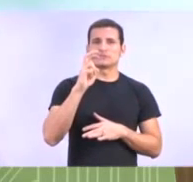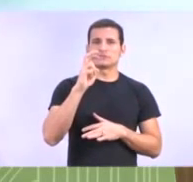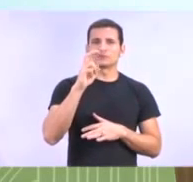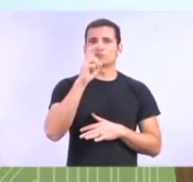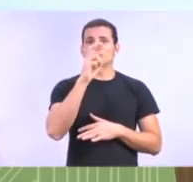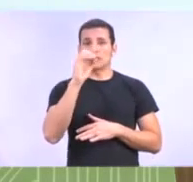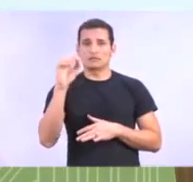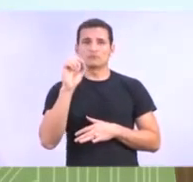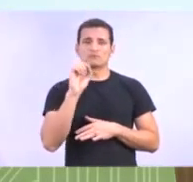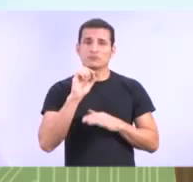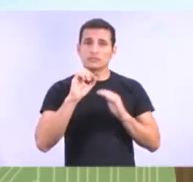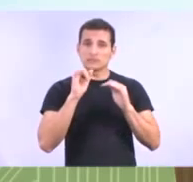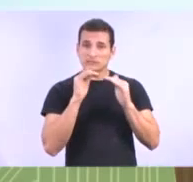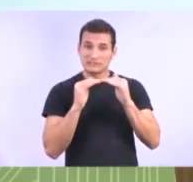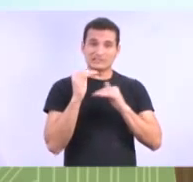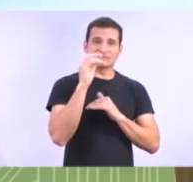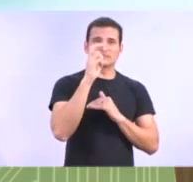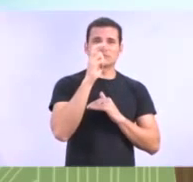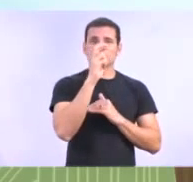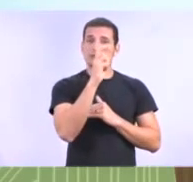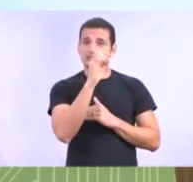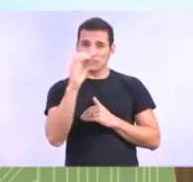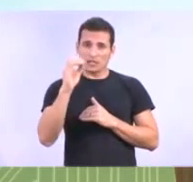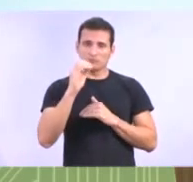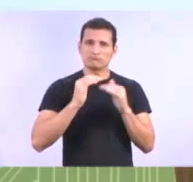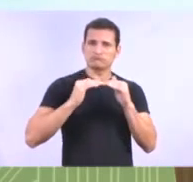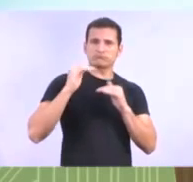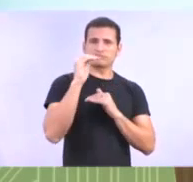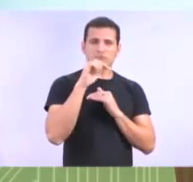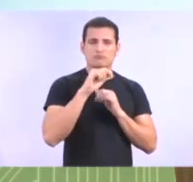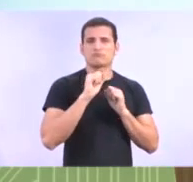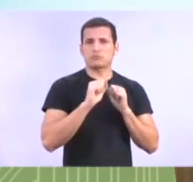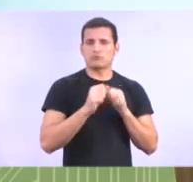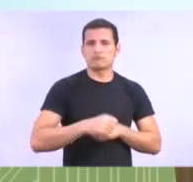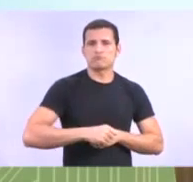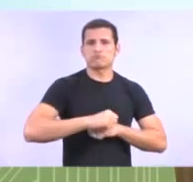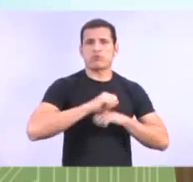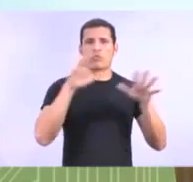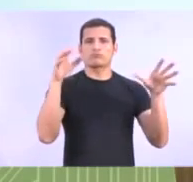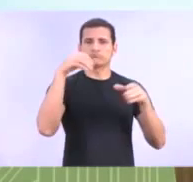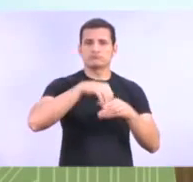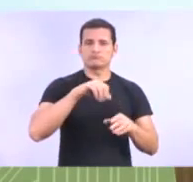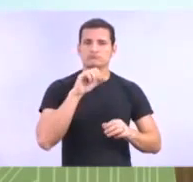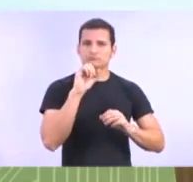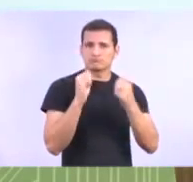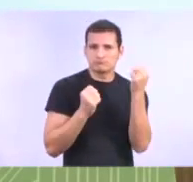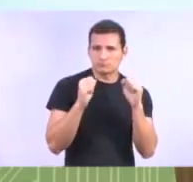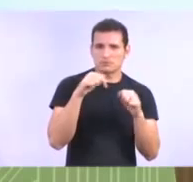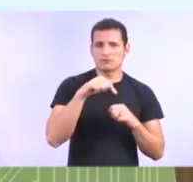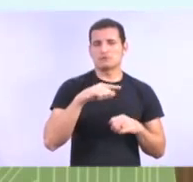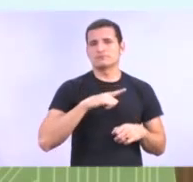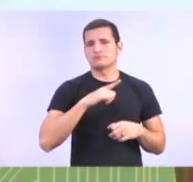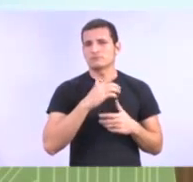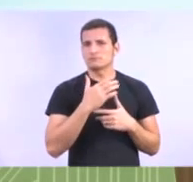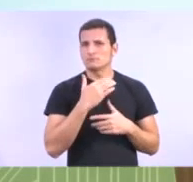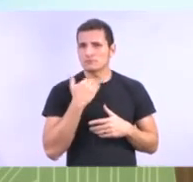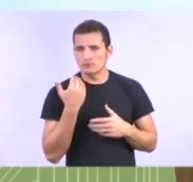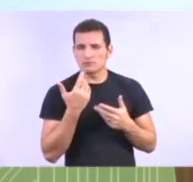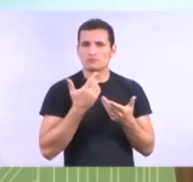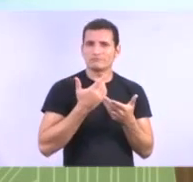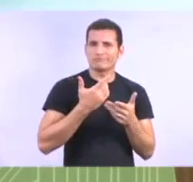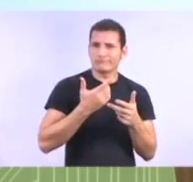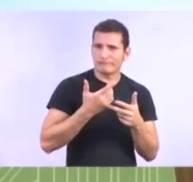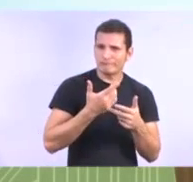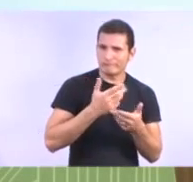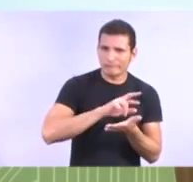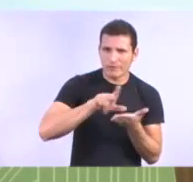explosão. E imagina só acontecer uma explosão dentro de uma indústria, né? iria ter fatalidades, iriam ter diversos problemas.